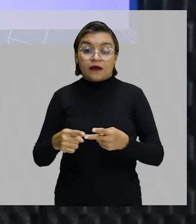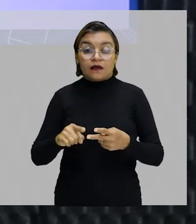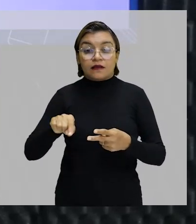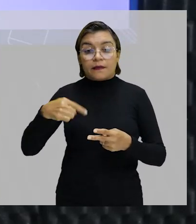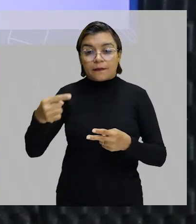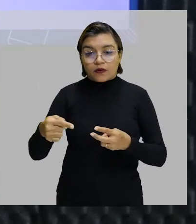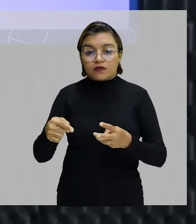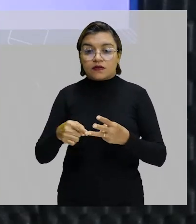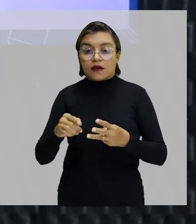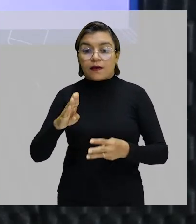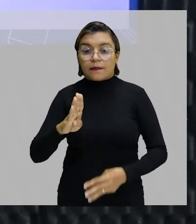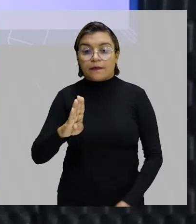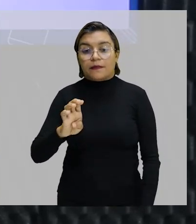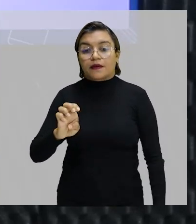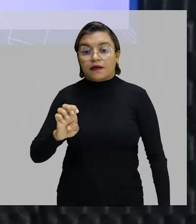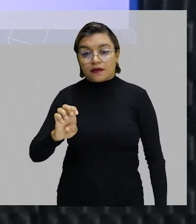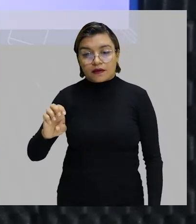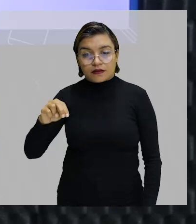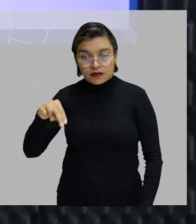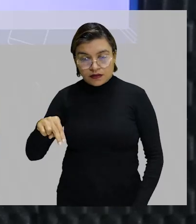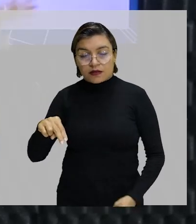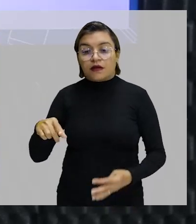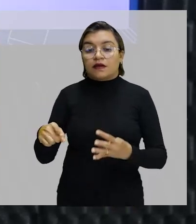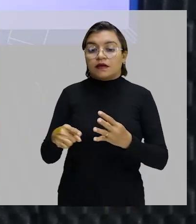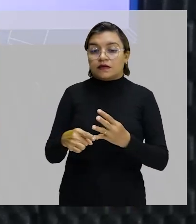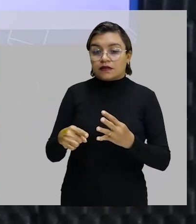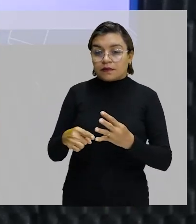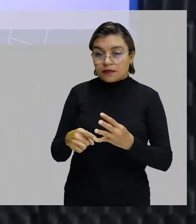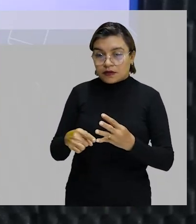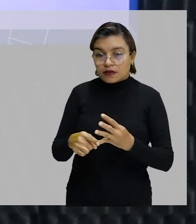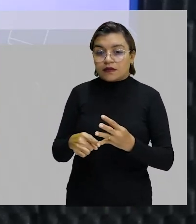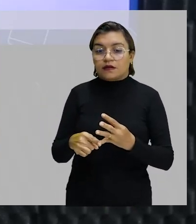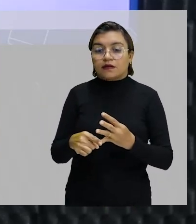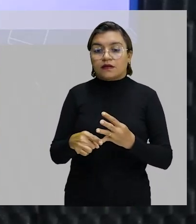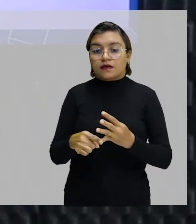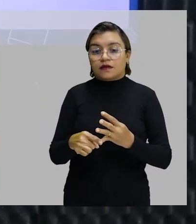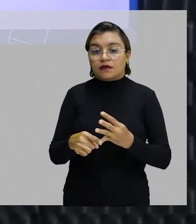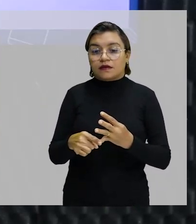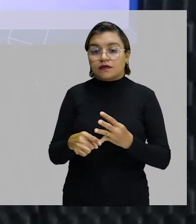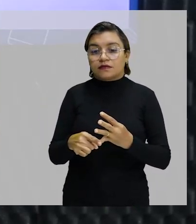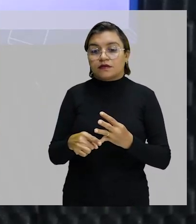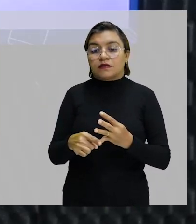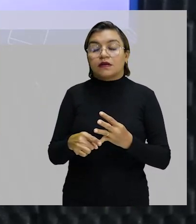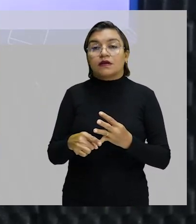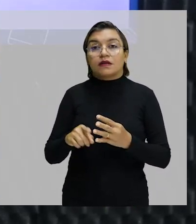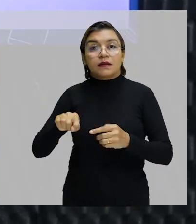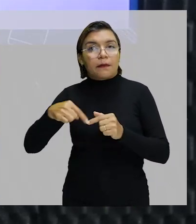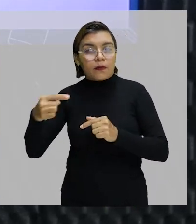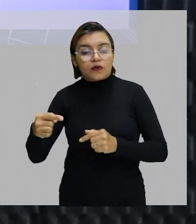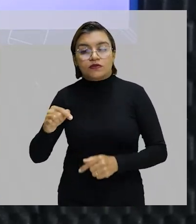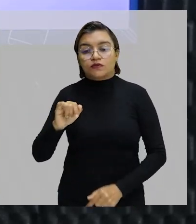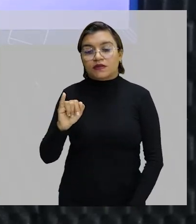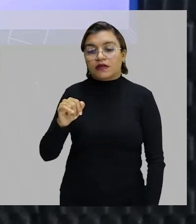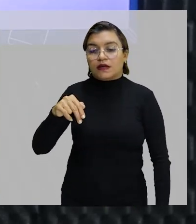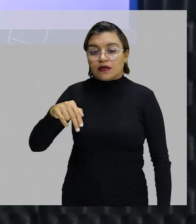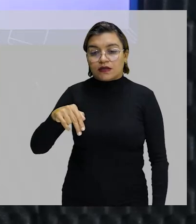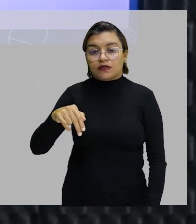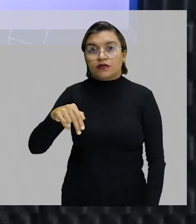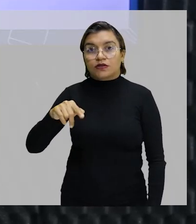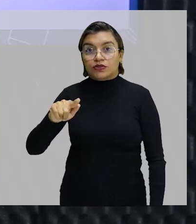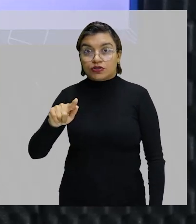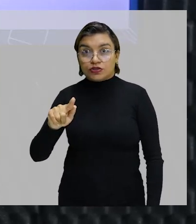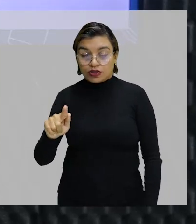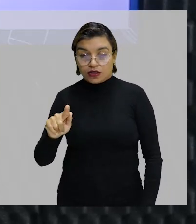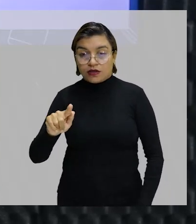o verbo principal, que é a ação, e o ing junto com esse verbo, é um sufixo, tá? E depois,